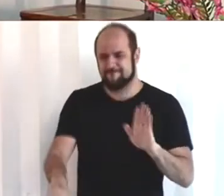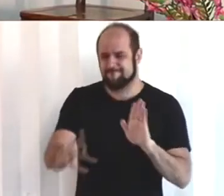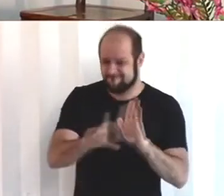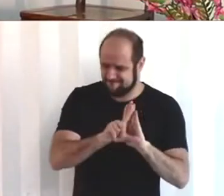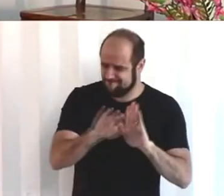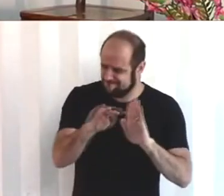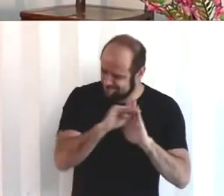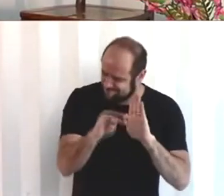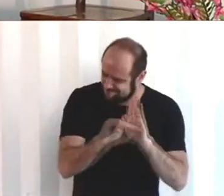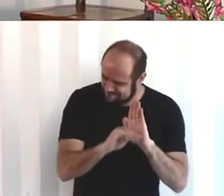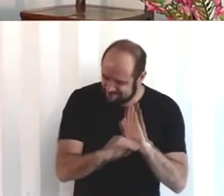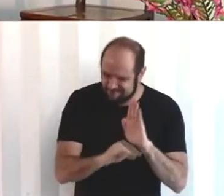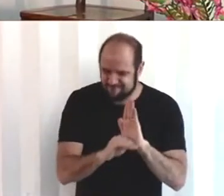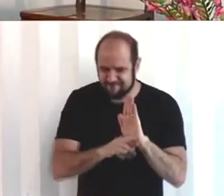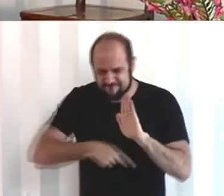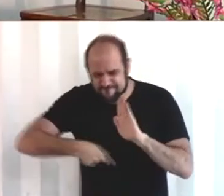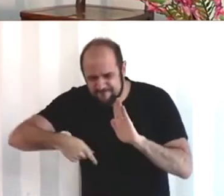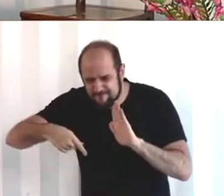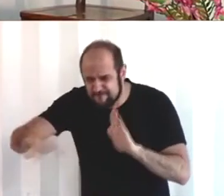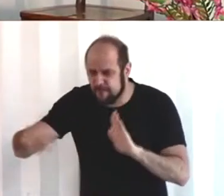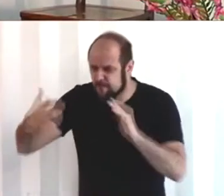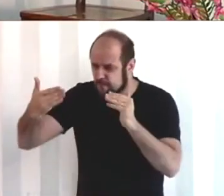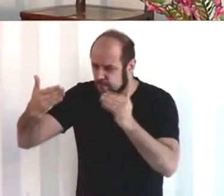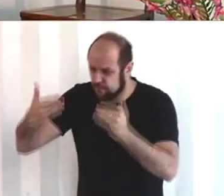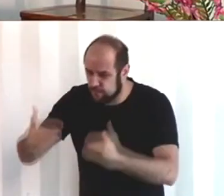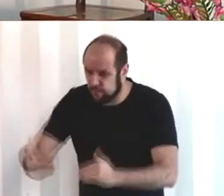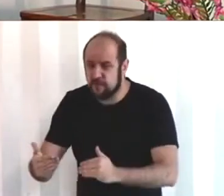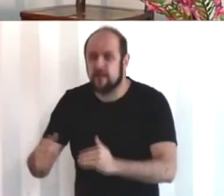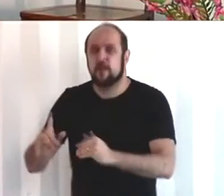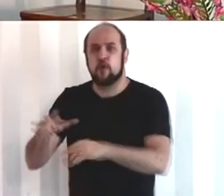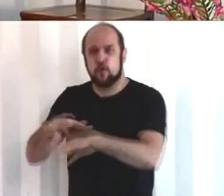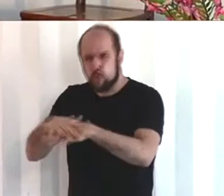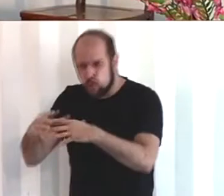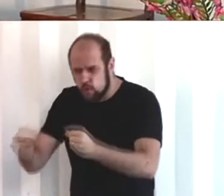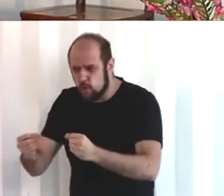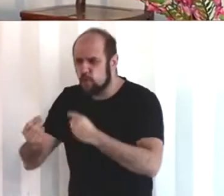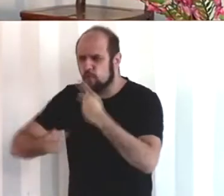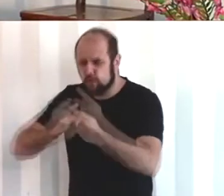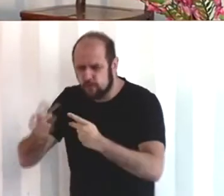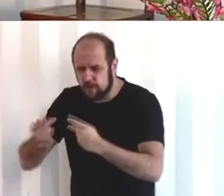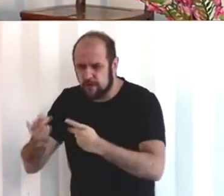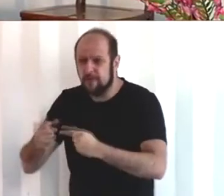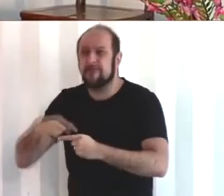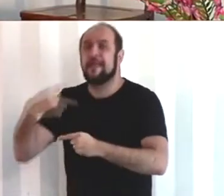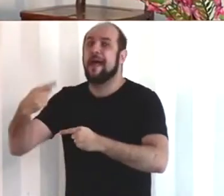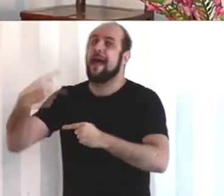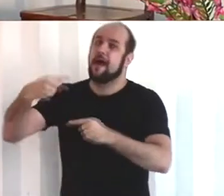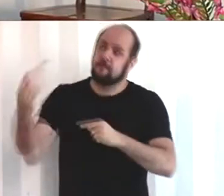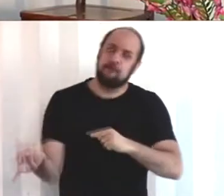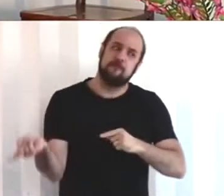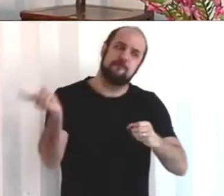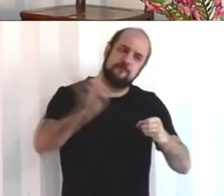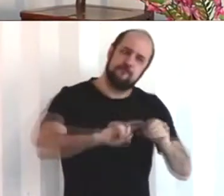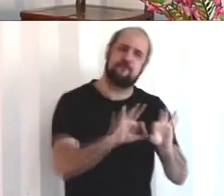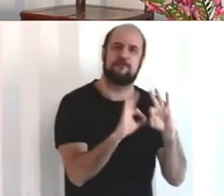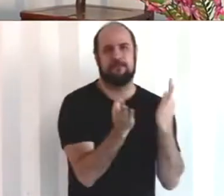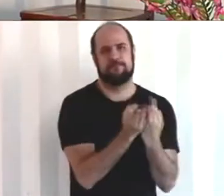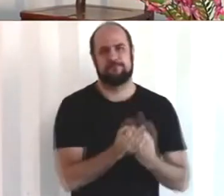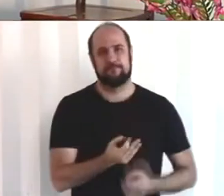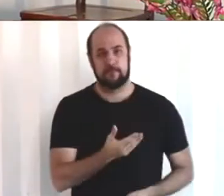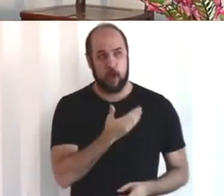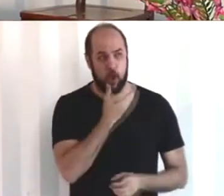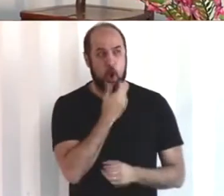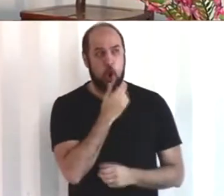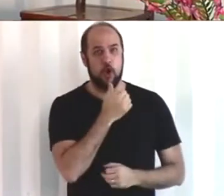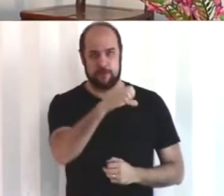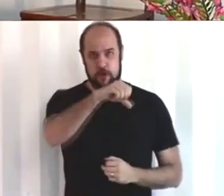para só depois ele poder retornar à vida social, para depois voltar à sua família. Então talvez a pressa daqueles homens era: eu